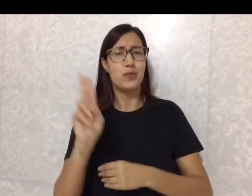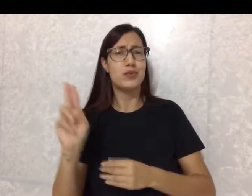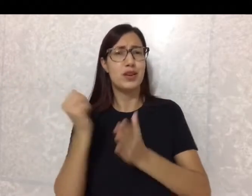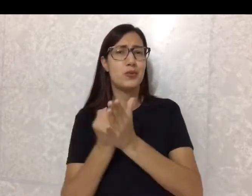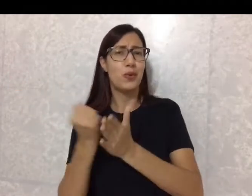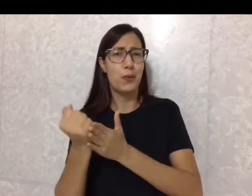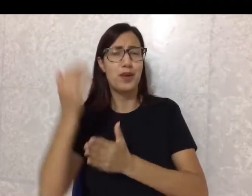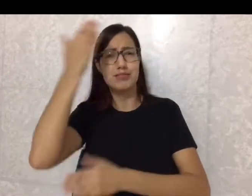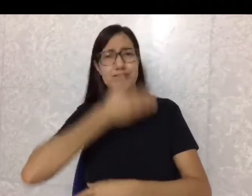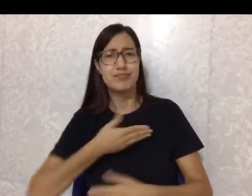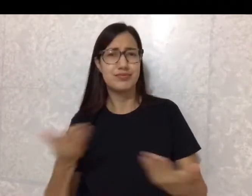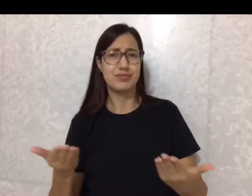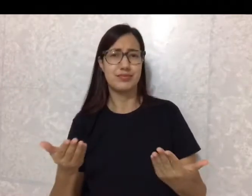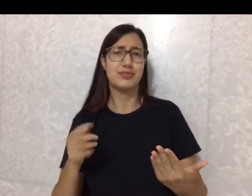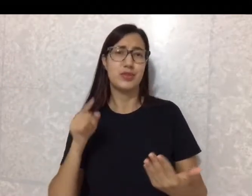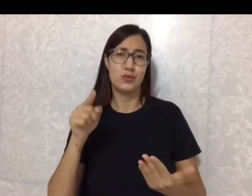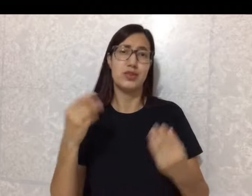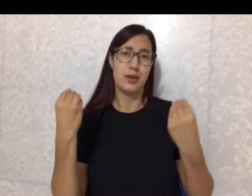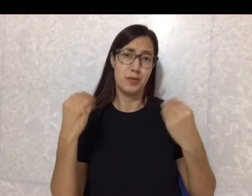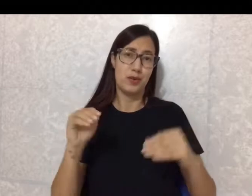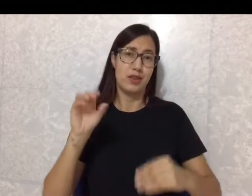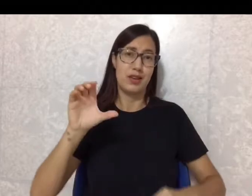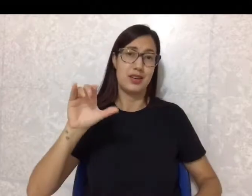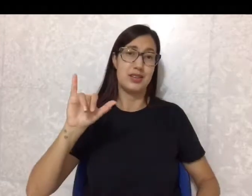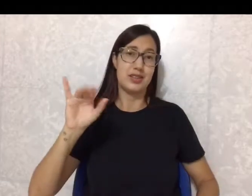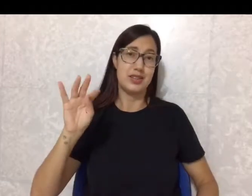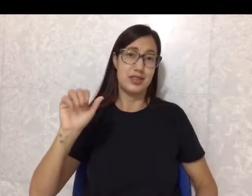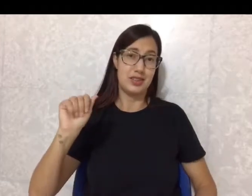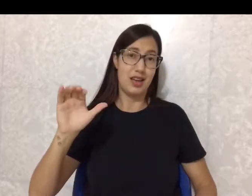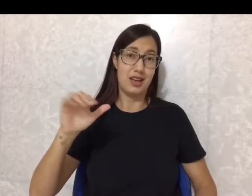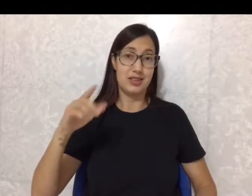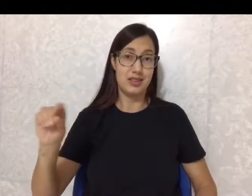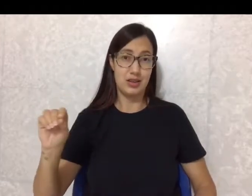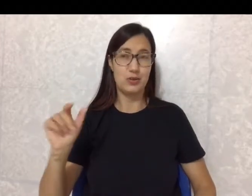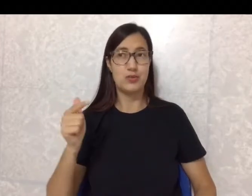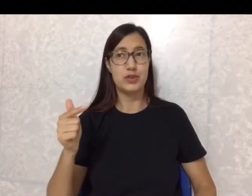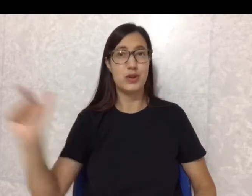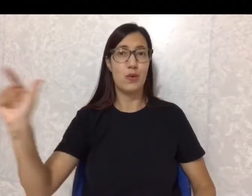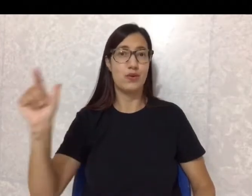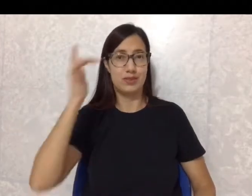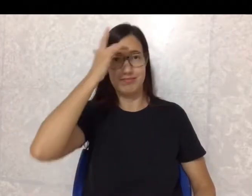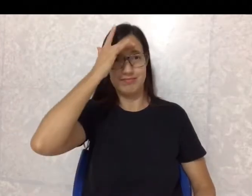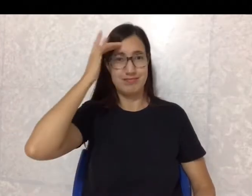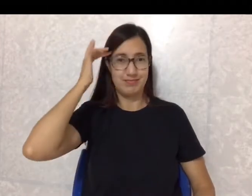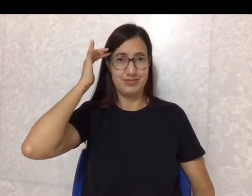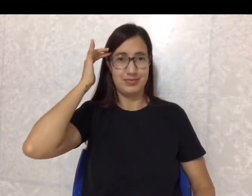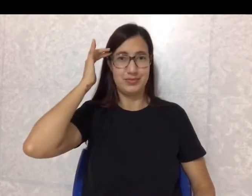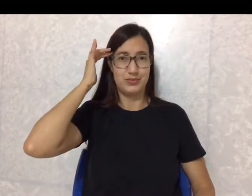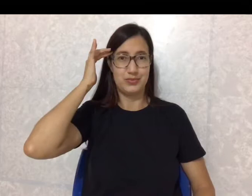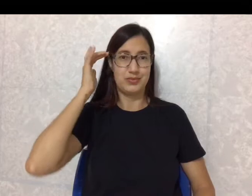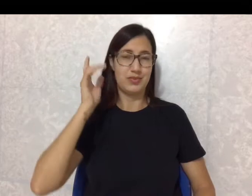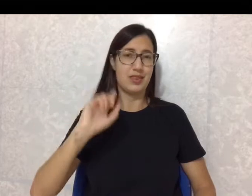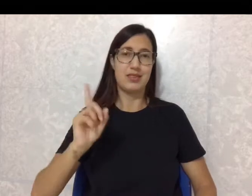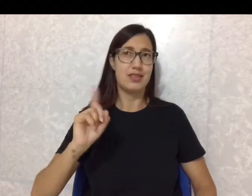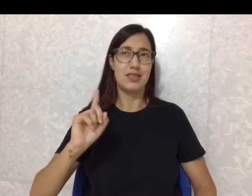recurso de citação para dizer que a citação que ele está fazendo foi por intermédio de um terceiro. Então alguém citou aquele